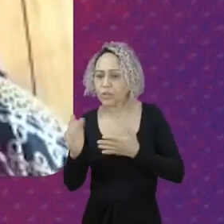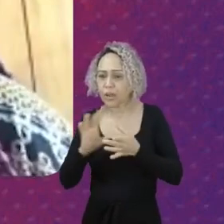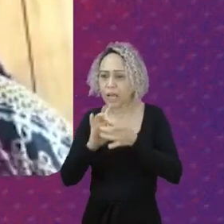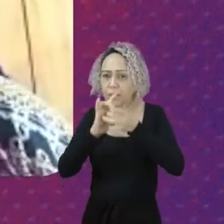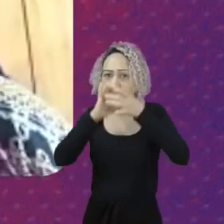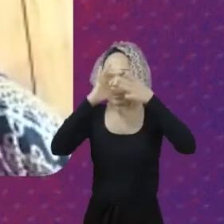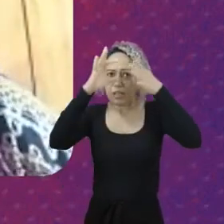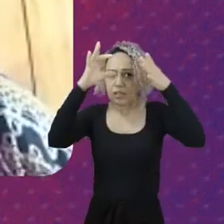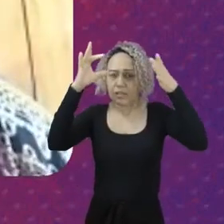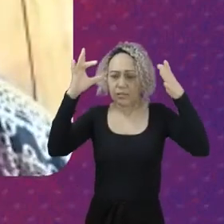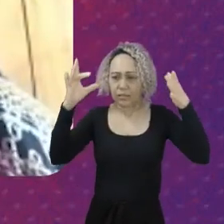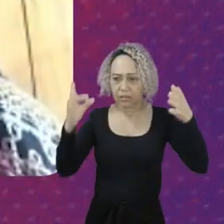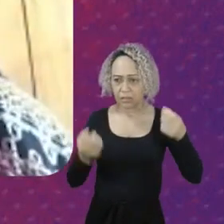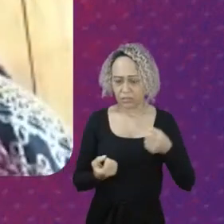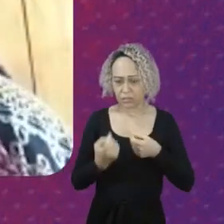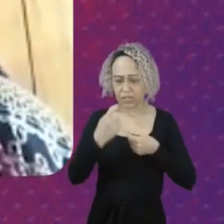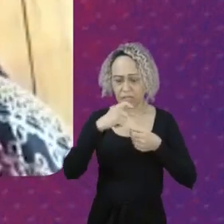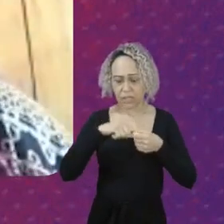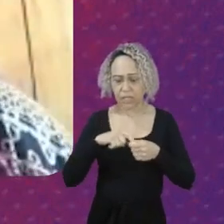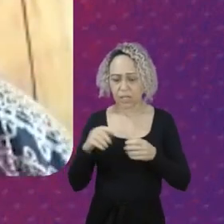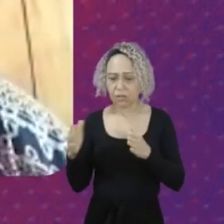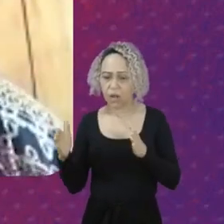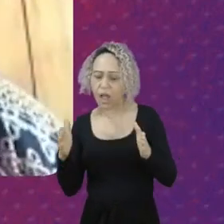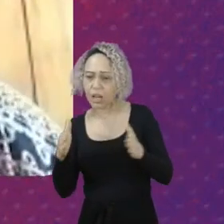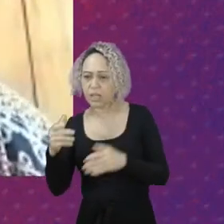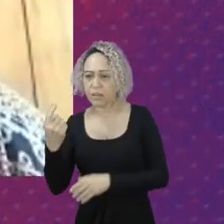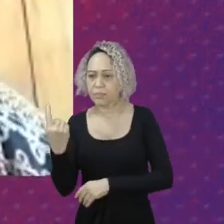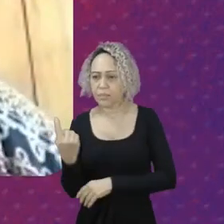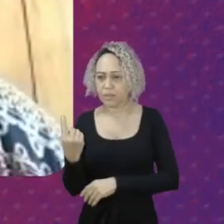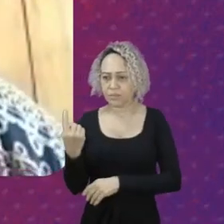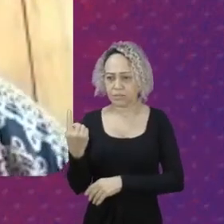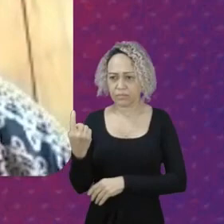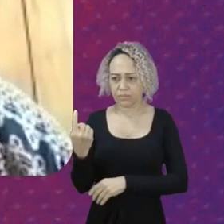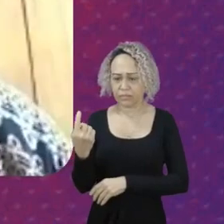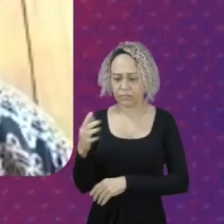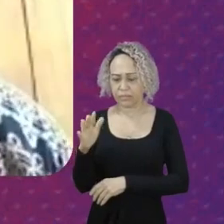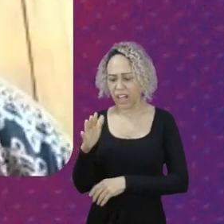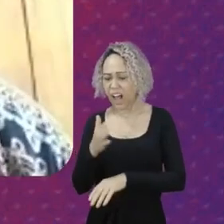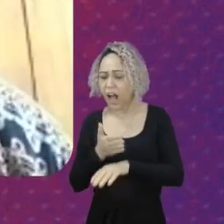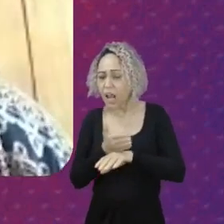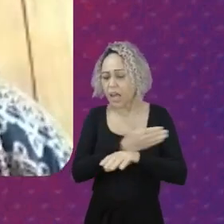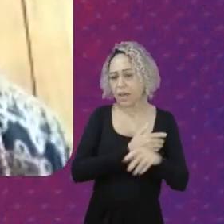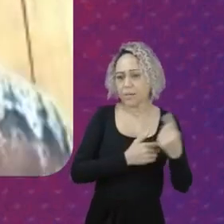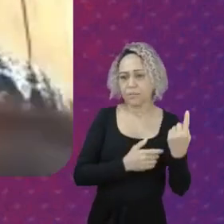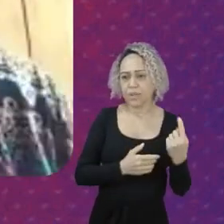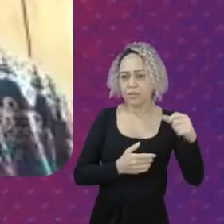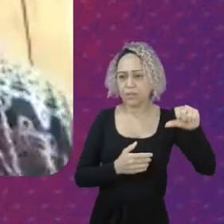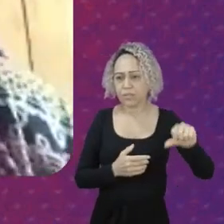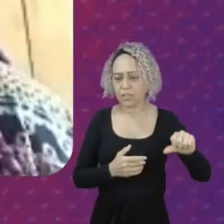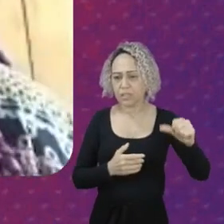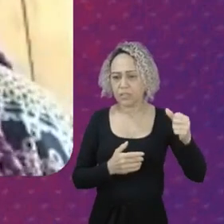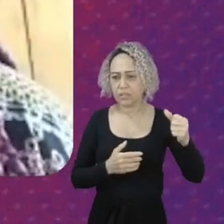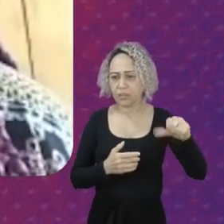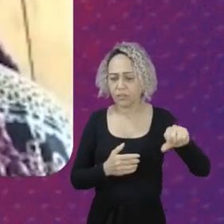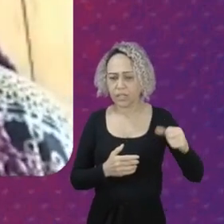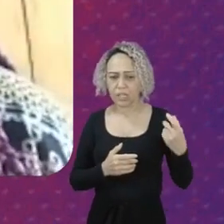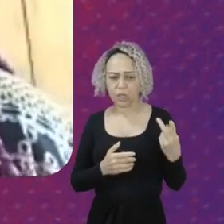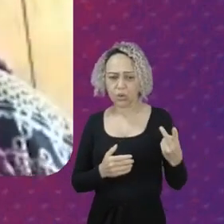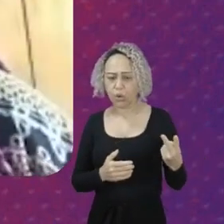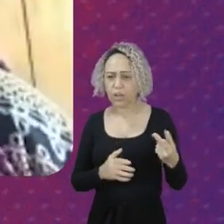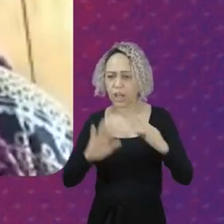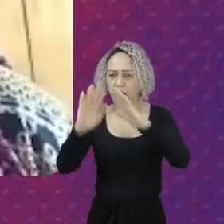1992, as favelas elas eram um lugar da constante